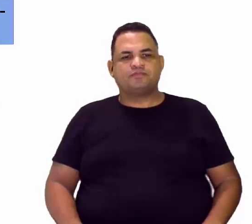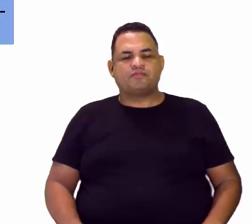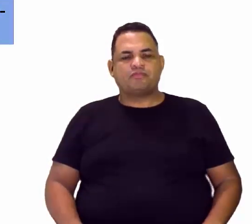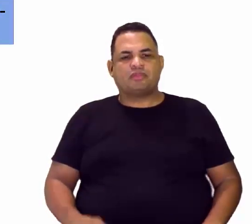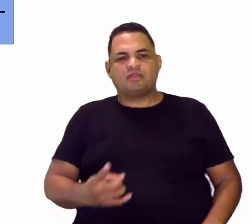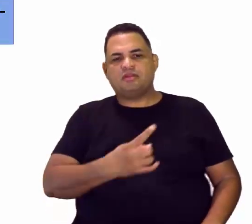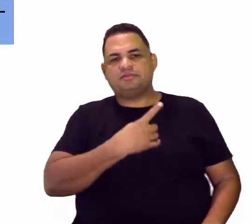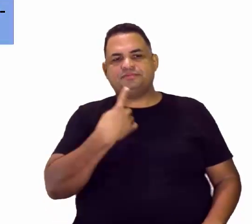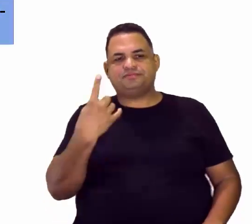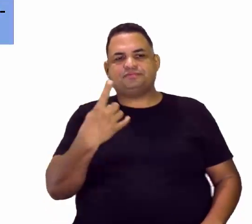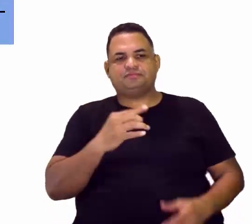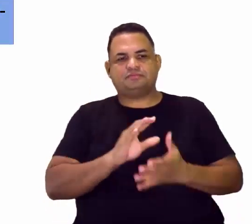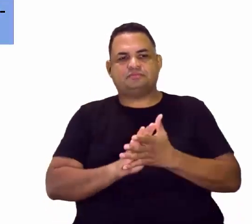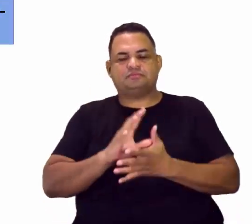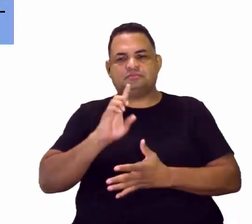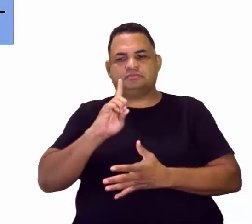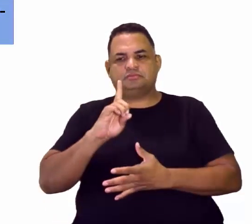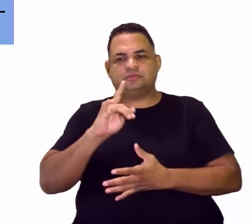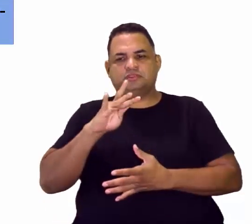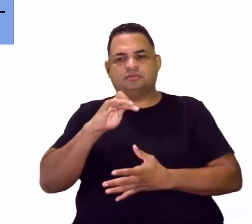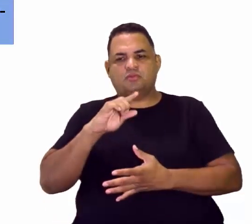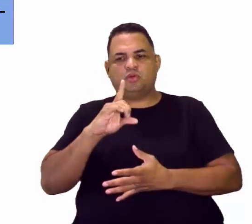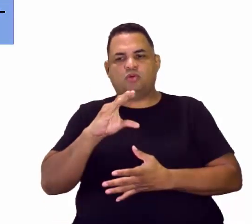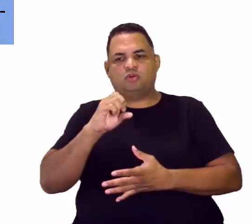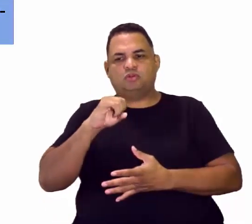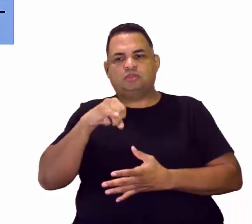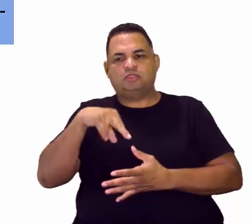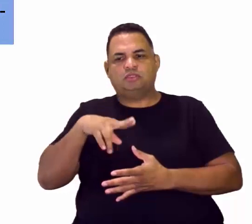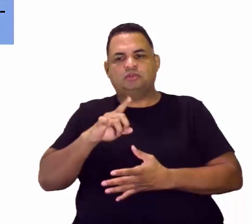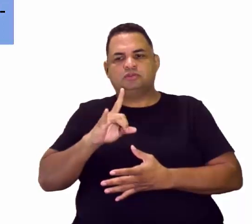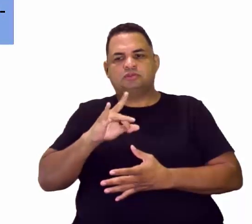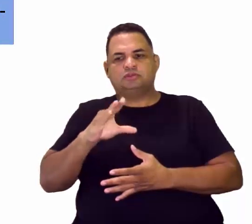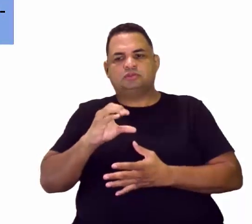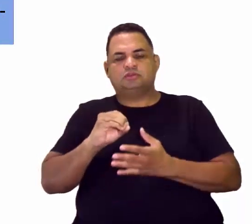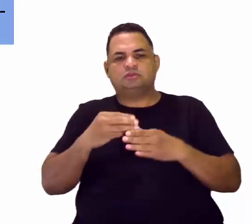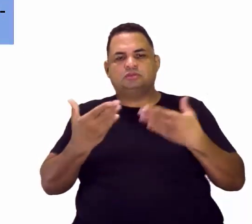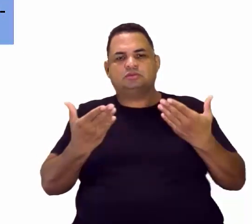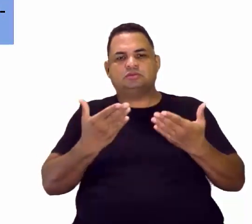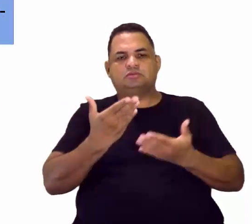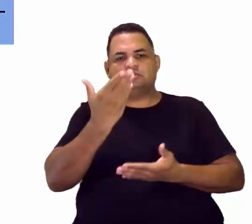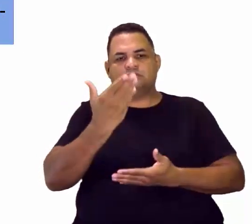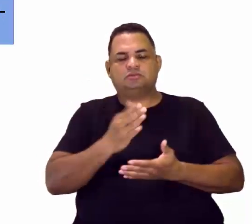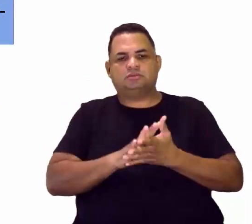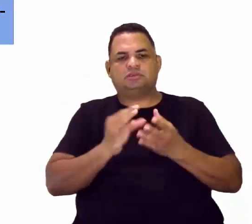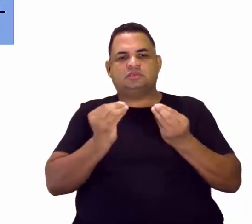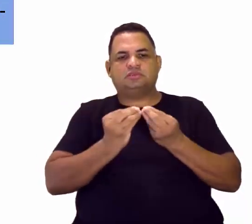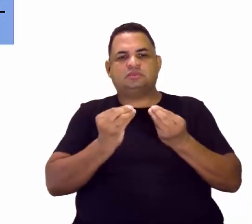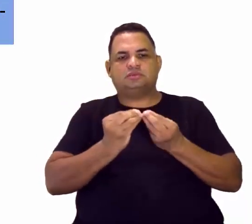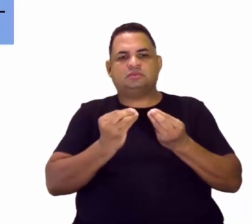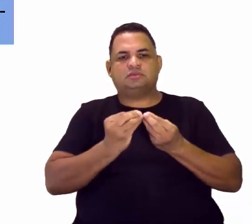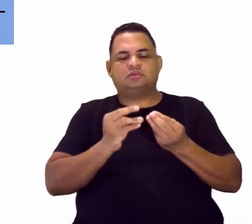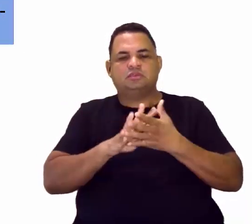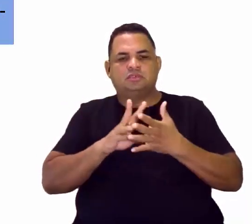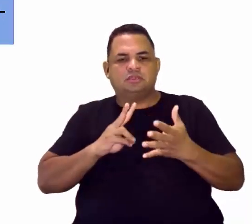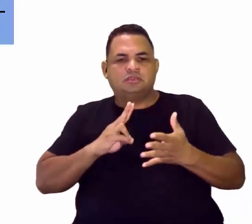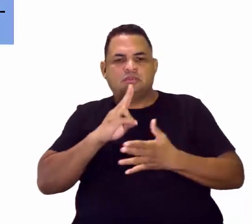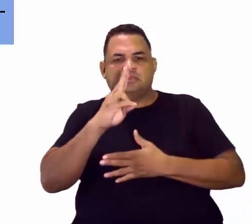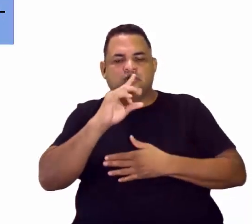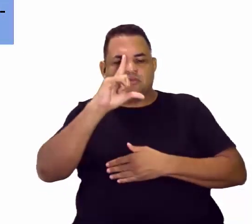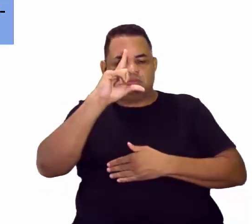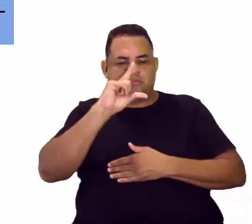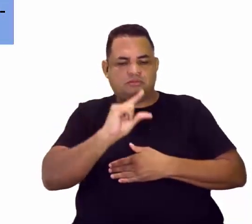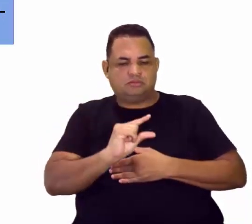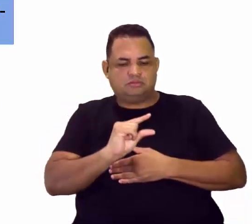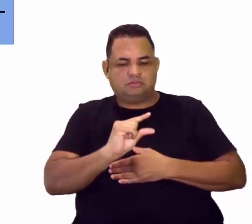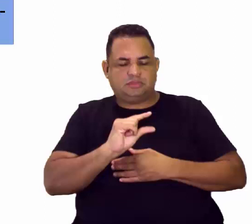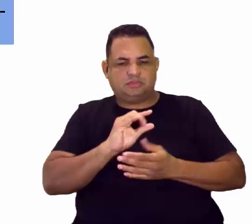Nós temos dipolo induzido, é exatamente aquelas moléculas, a força menor